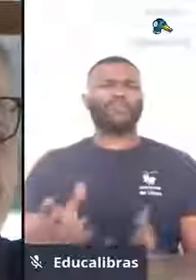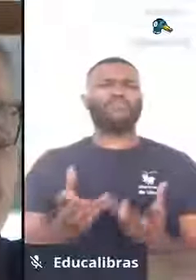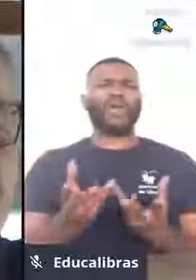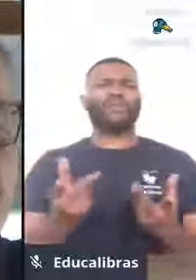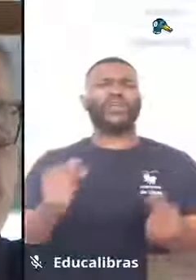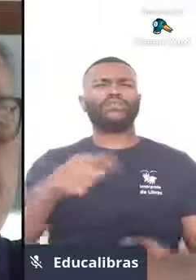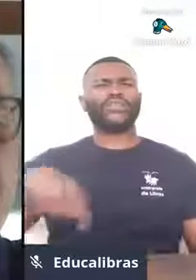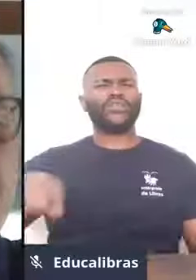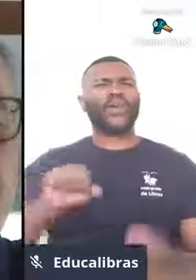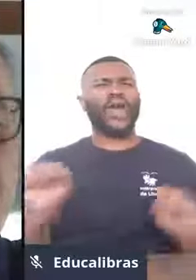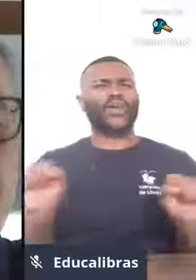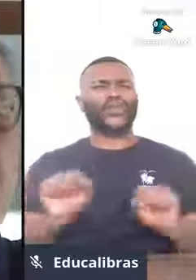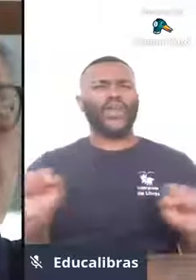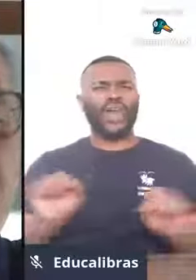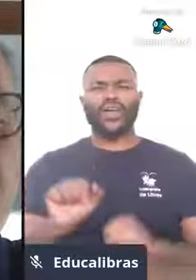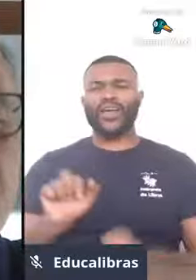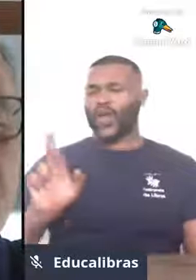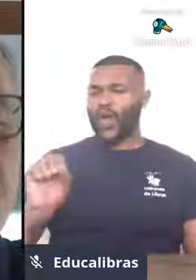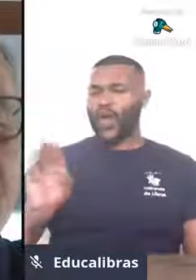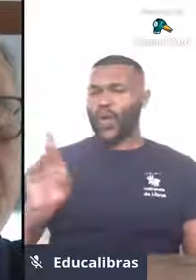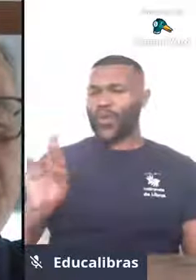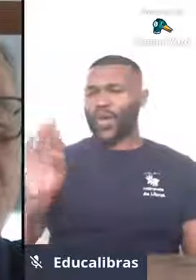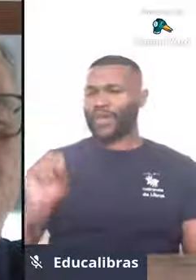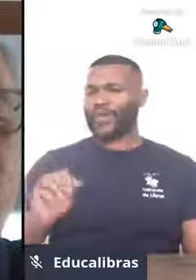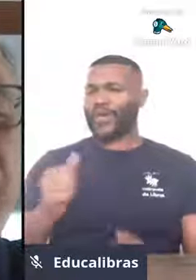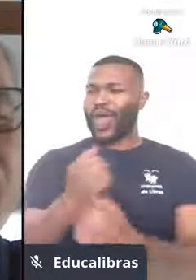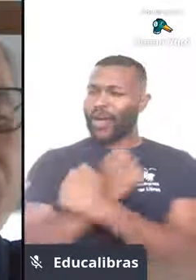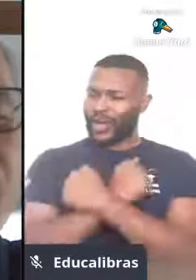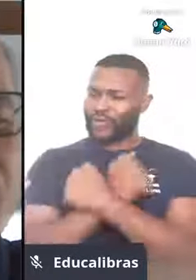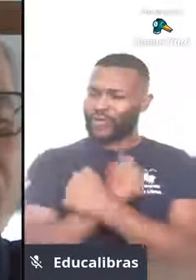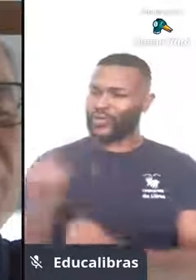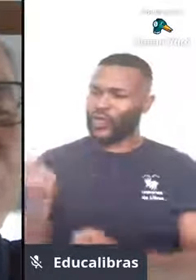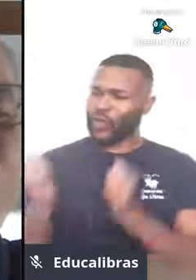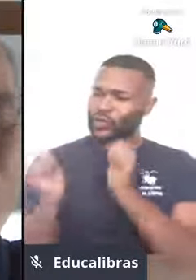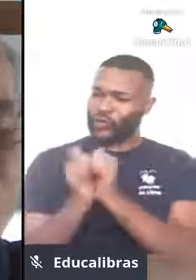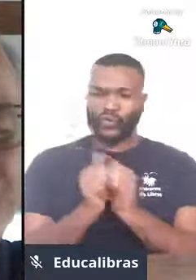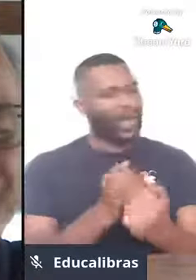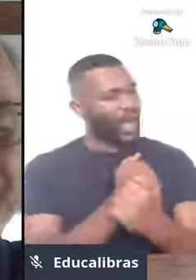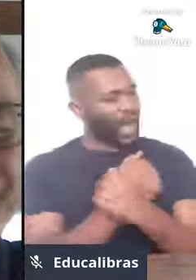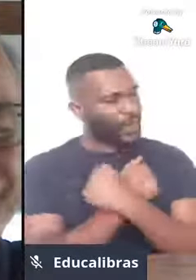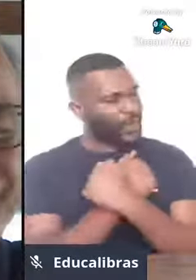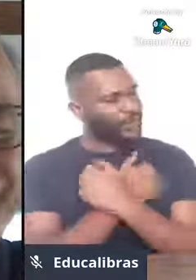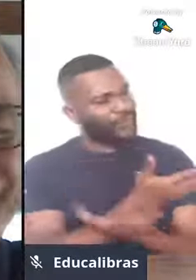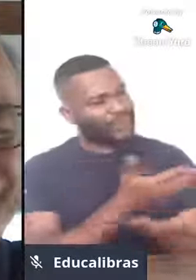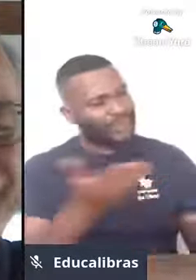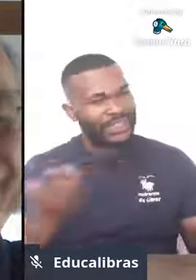também. Robertão, aquele abraço, estamos juntos. Um abraço para você, abraço a todos.